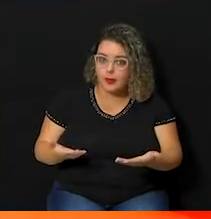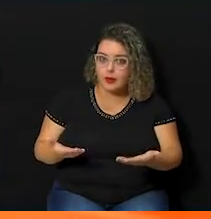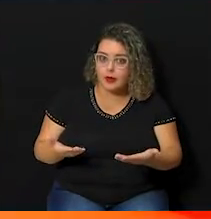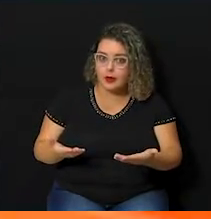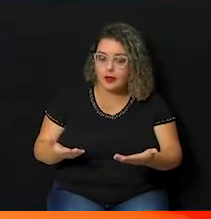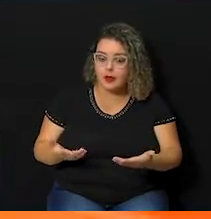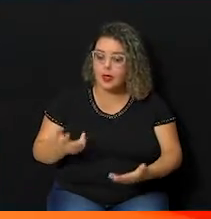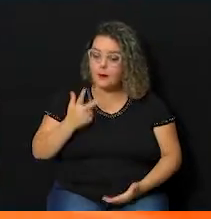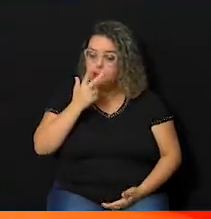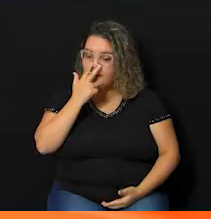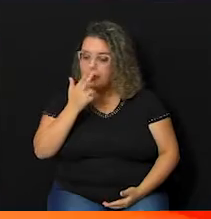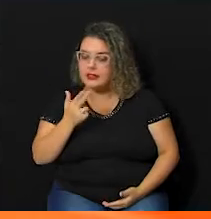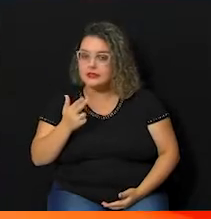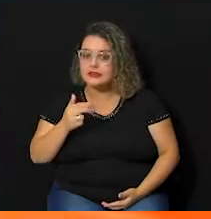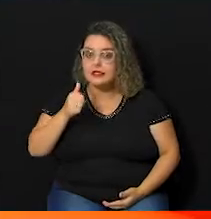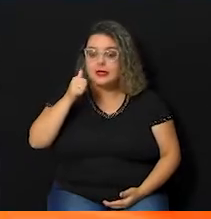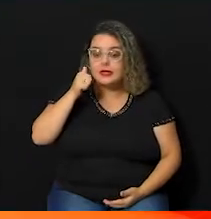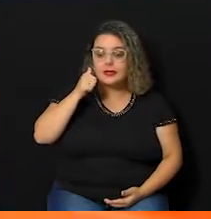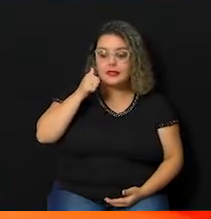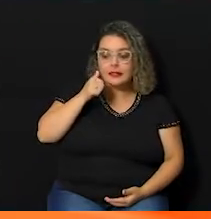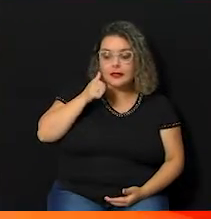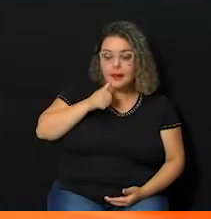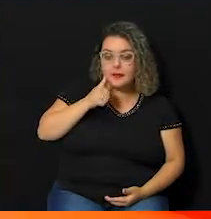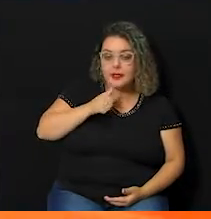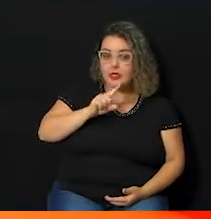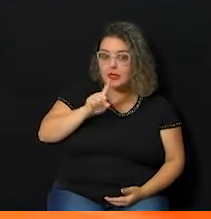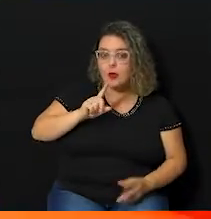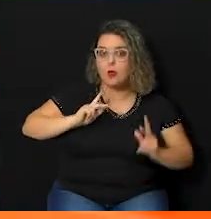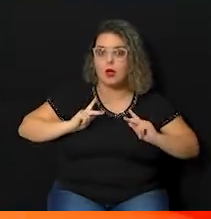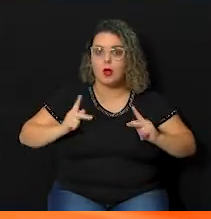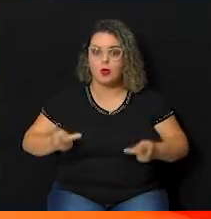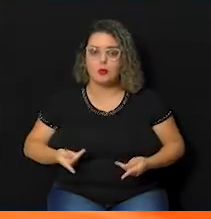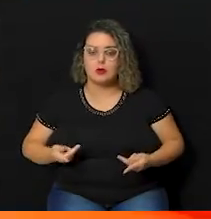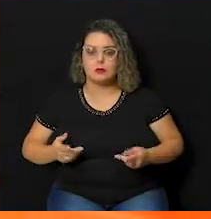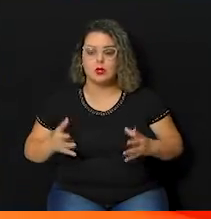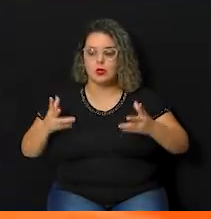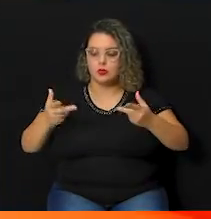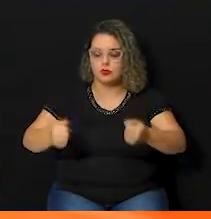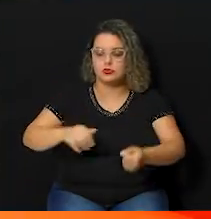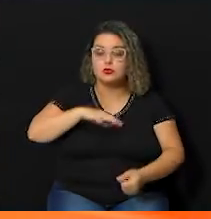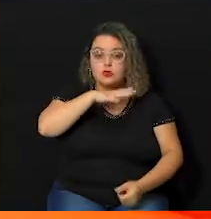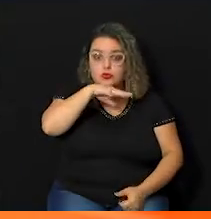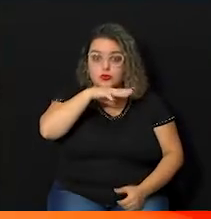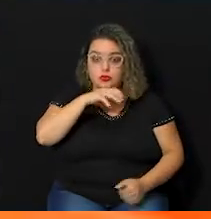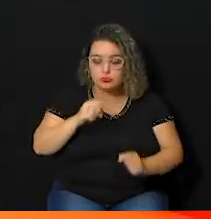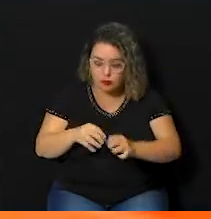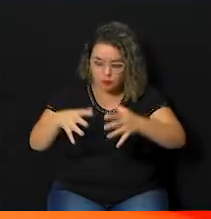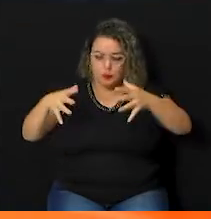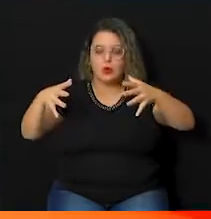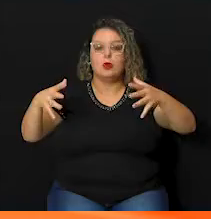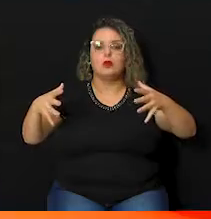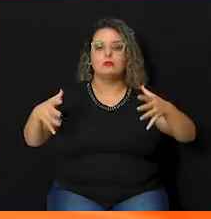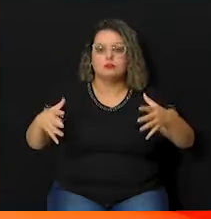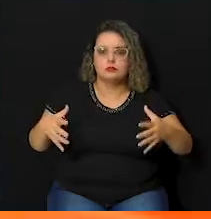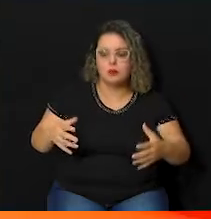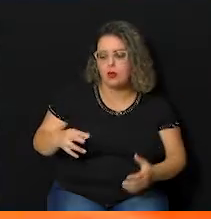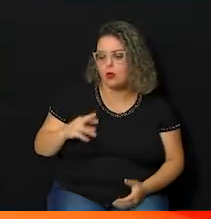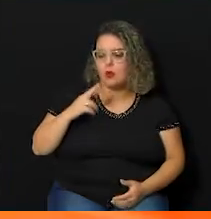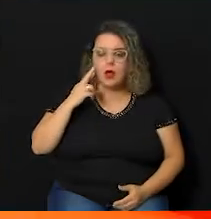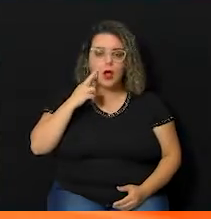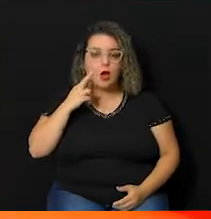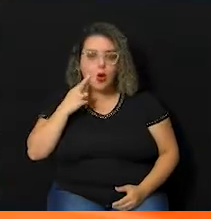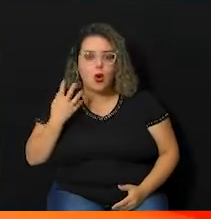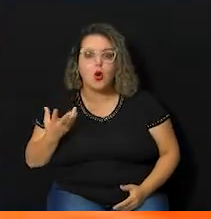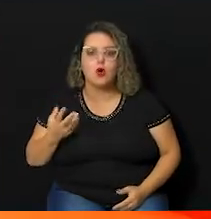que ela não é humana, só que dá para ver pela cor dela. Todos os bichos, todos os seres mágicos, um é azul, um é rosa, um é verde,